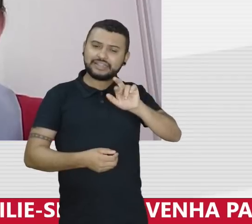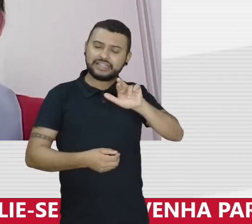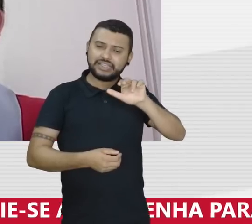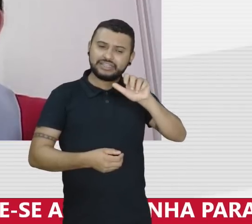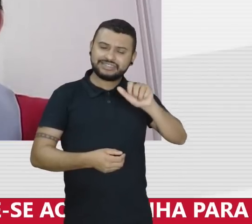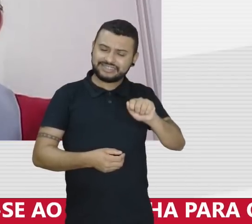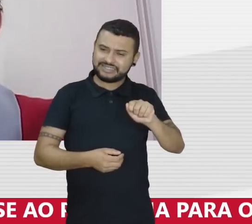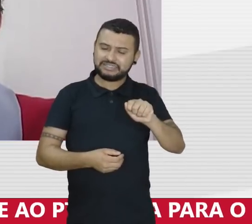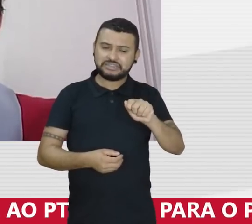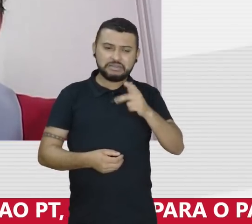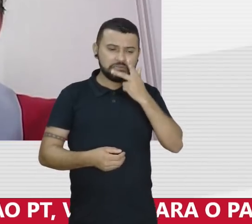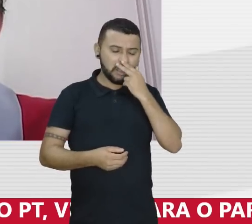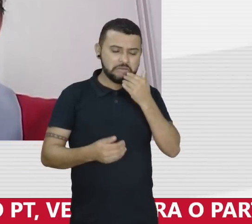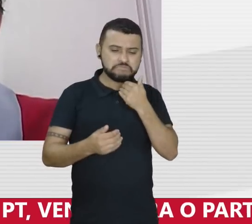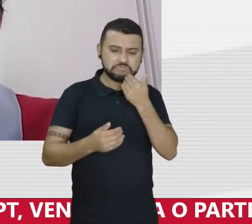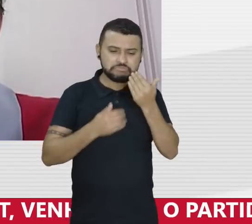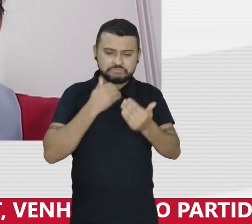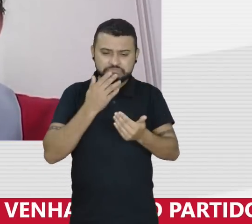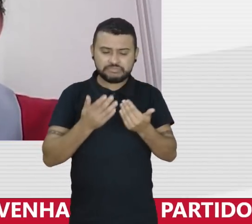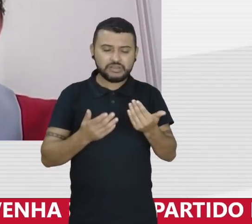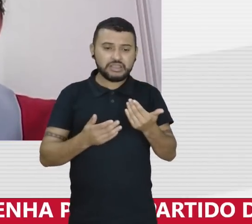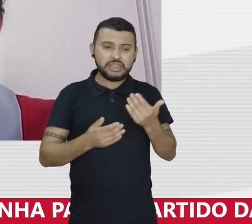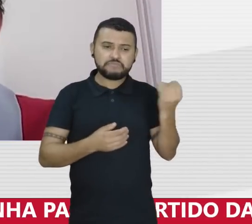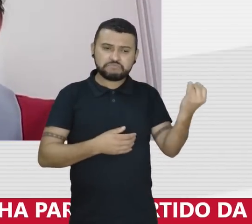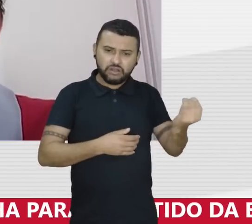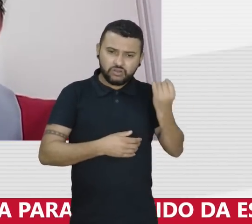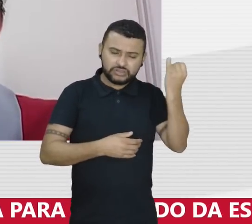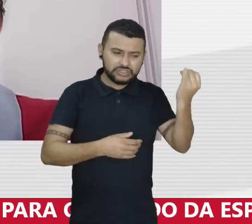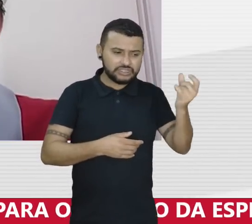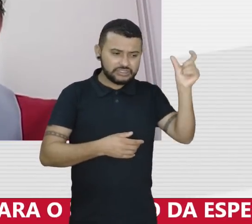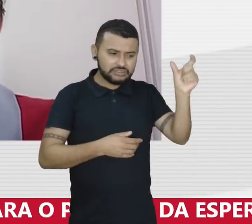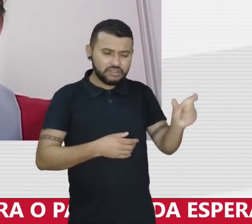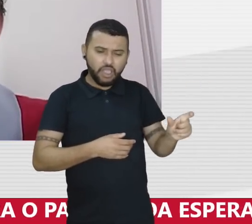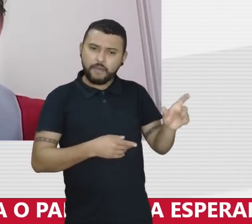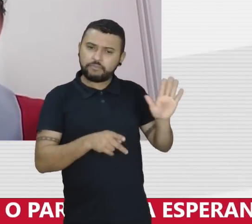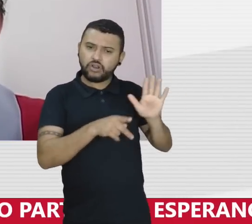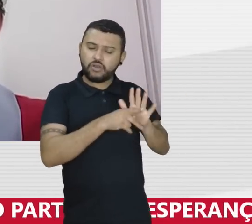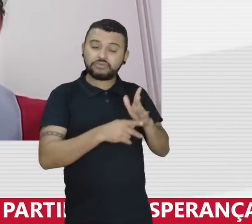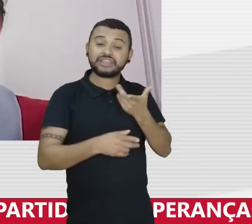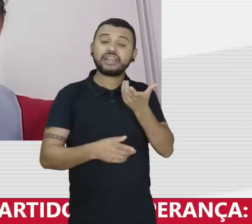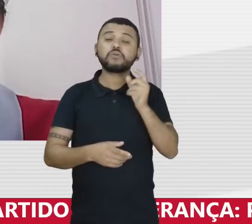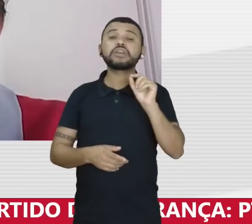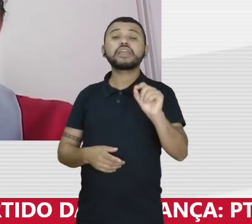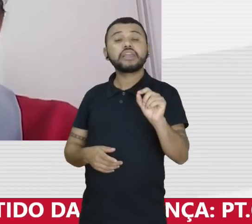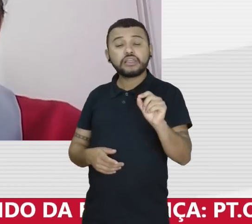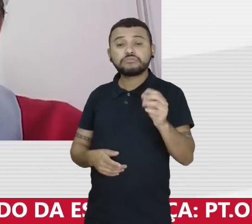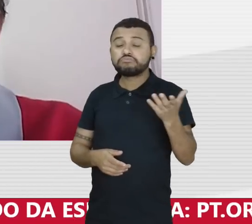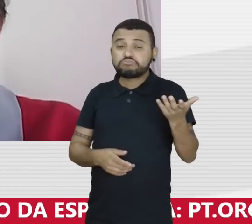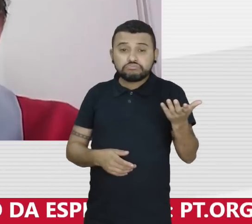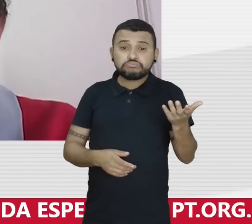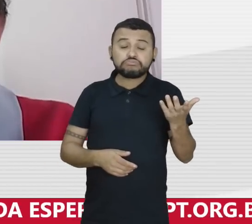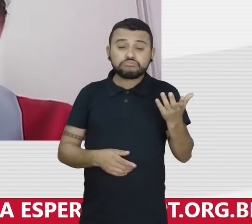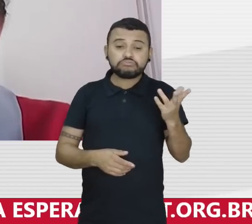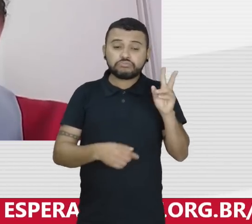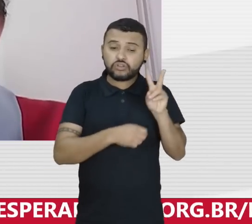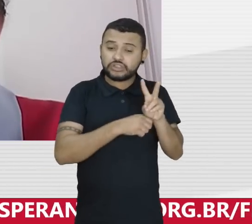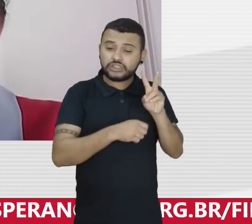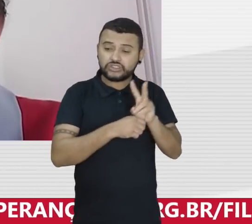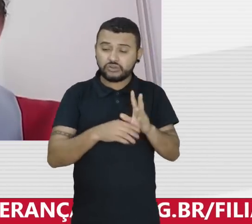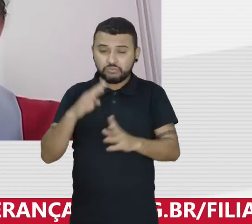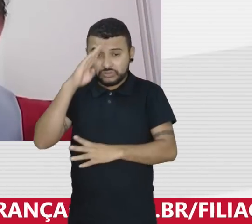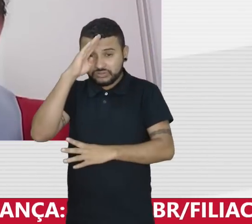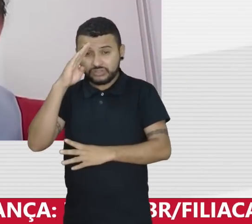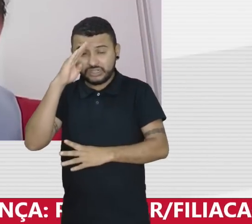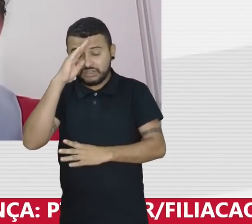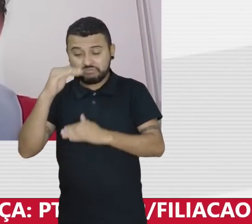abriram mão, né, de princípios básicos aí, em troca do quê? né, na defesa de um projeto nacional